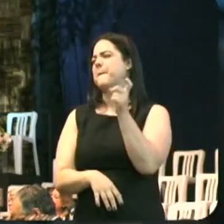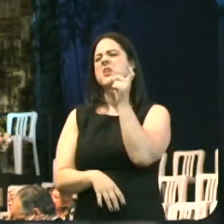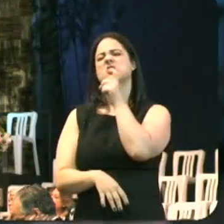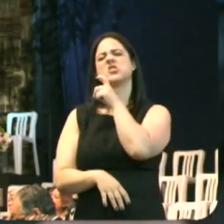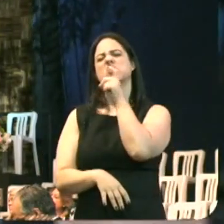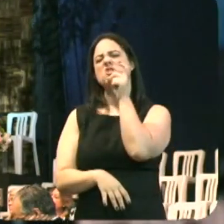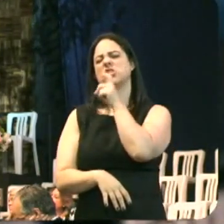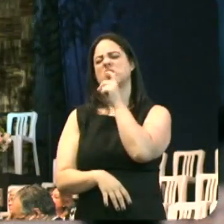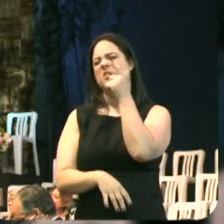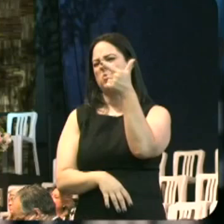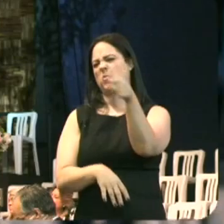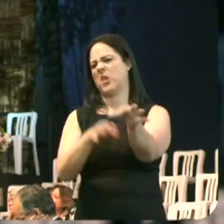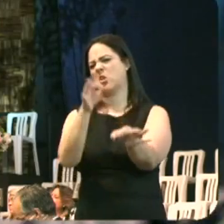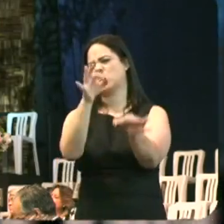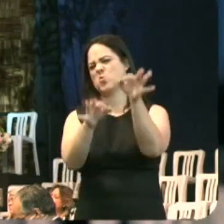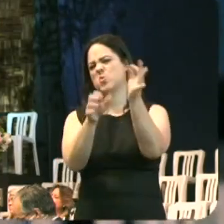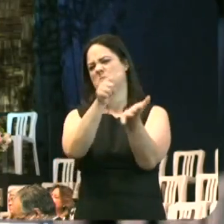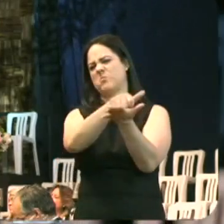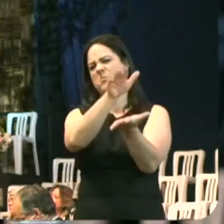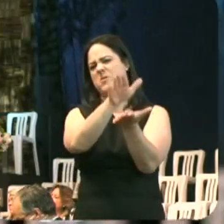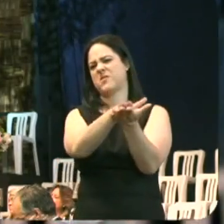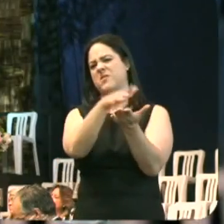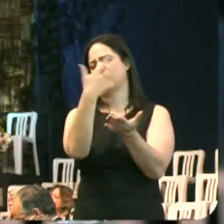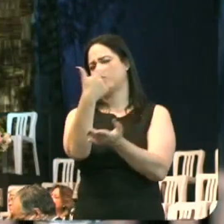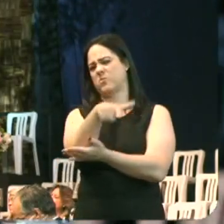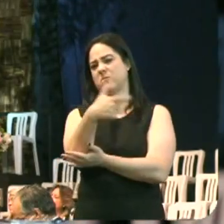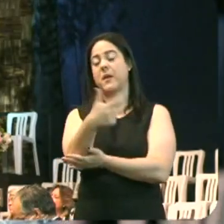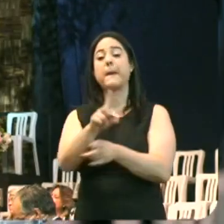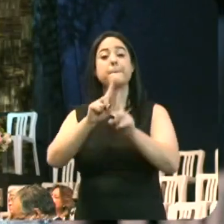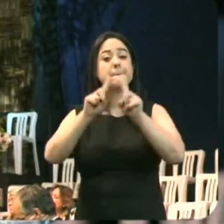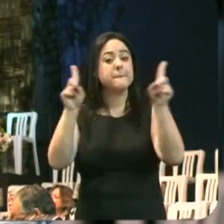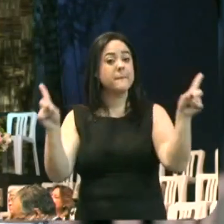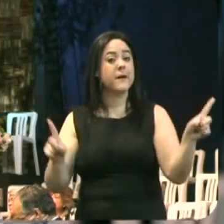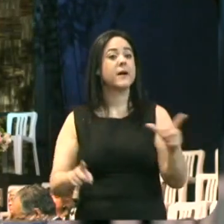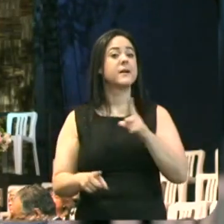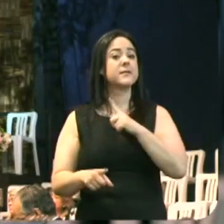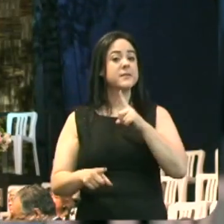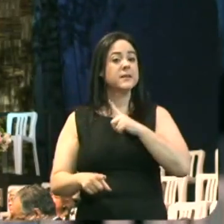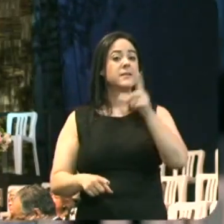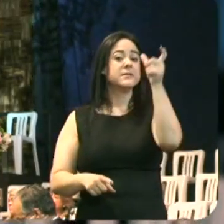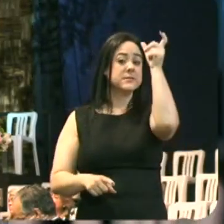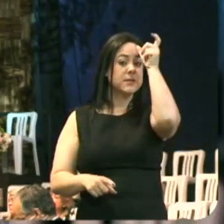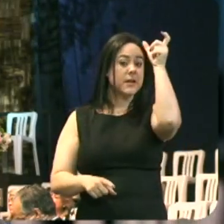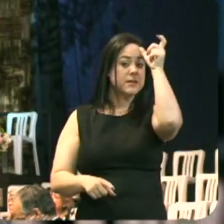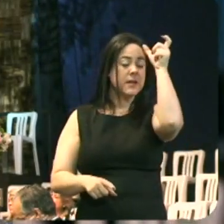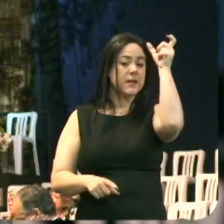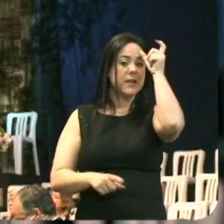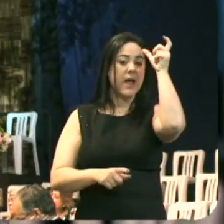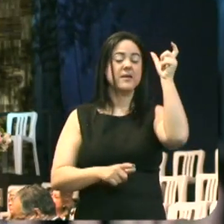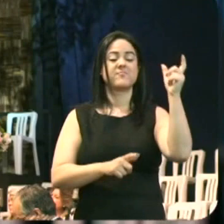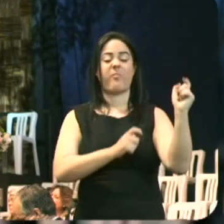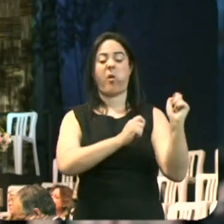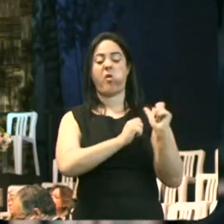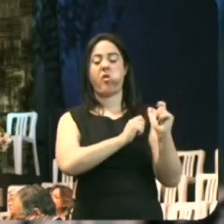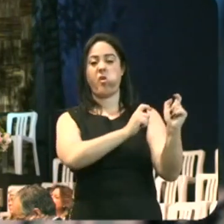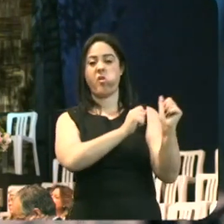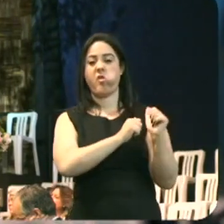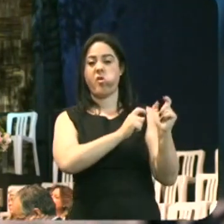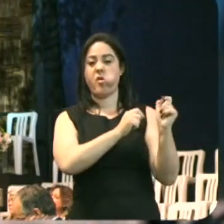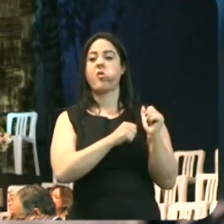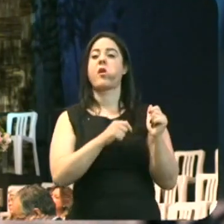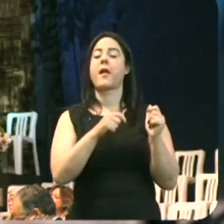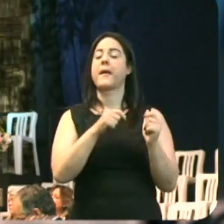que importa é que existe uma ação do inimigo, de Satanás, para impedir que a gente